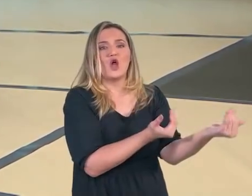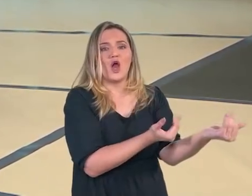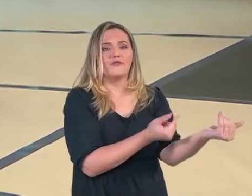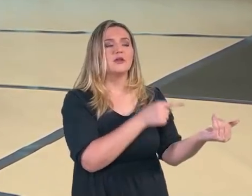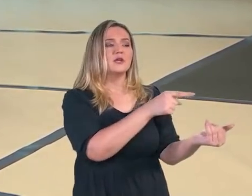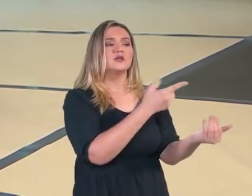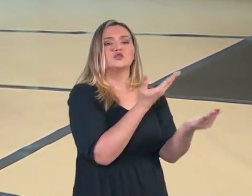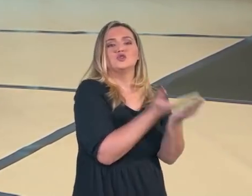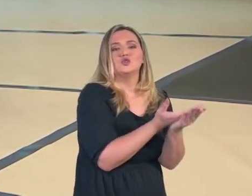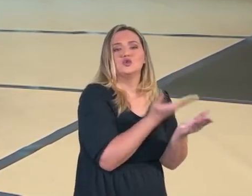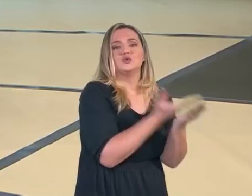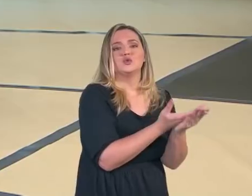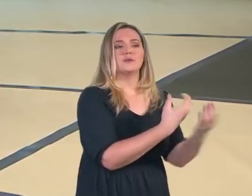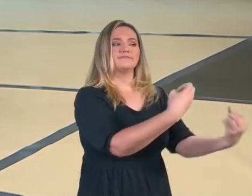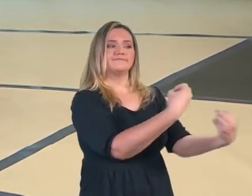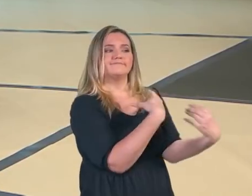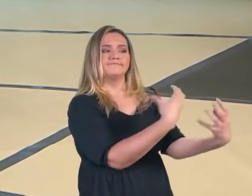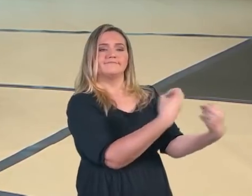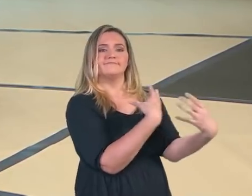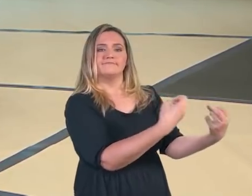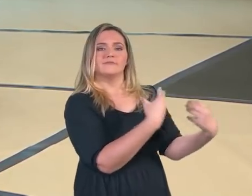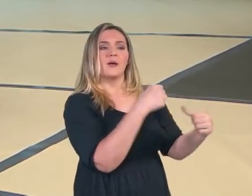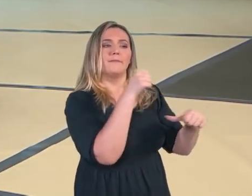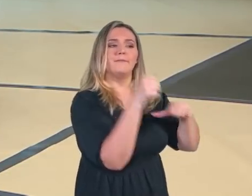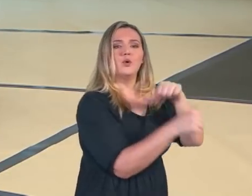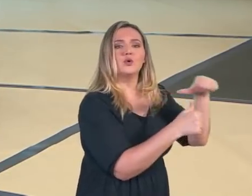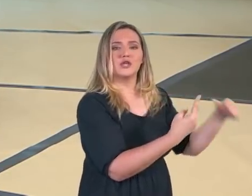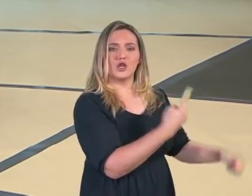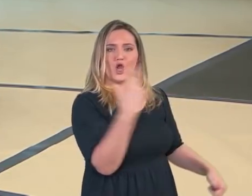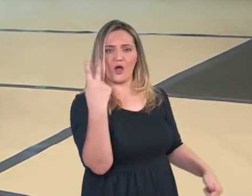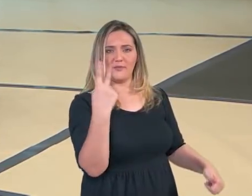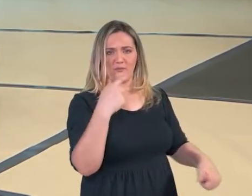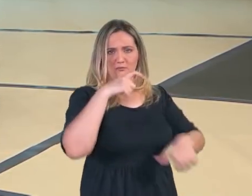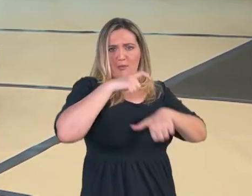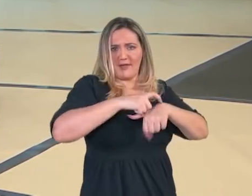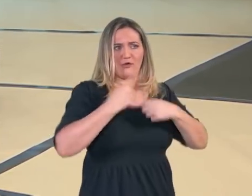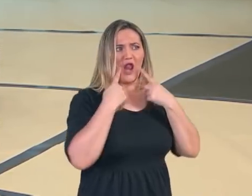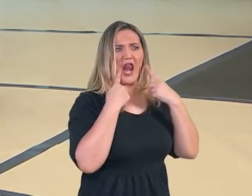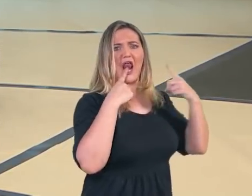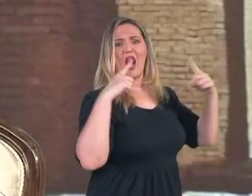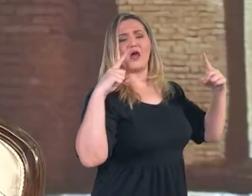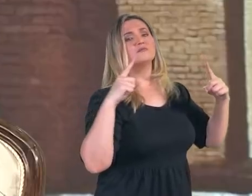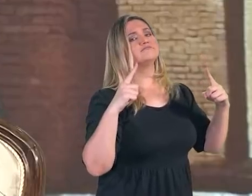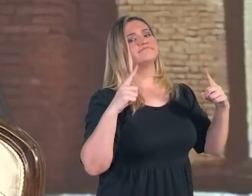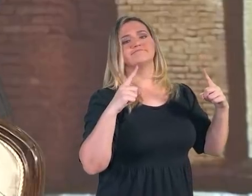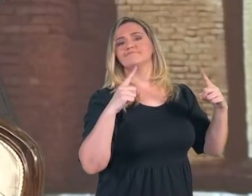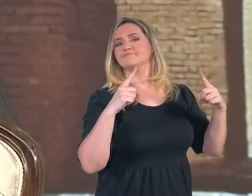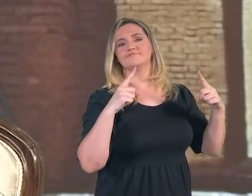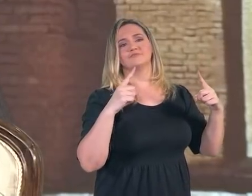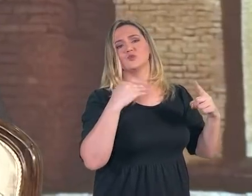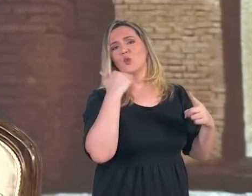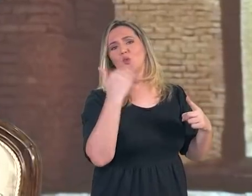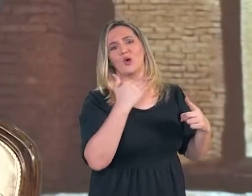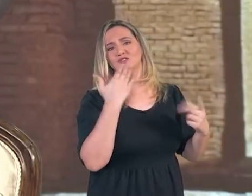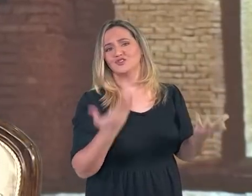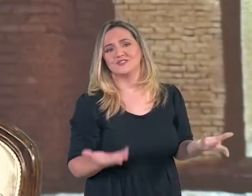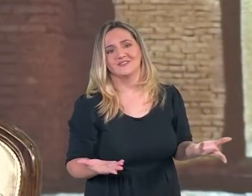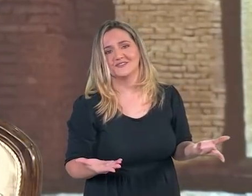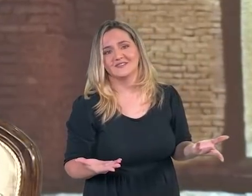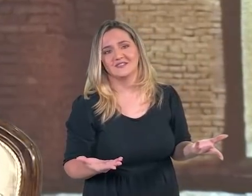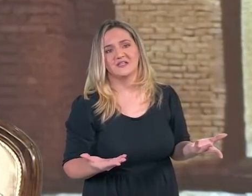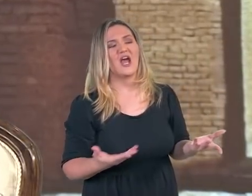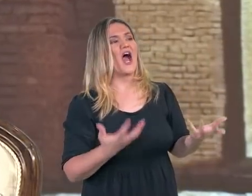da faculdade da Babilônia, por exemplo, aquela que nós comentamos no programa anterior. Também seria tolice de sua parte